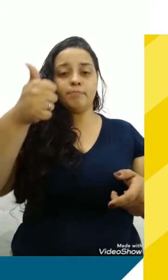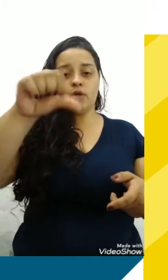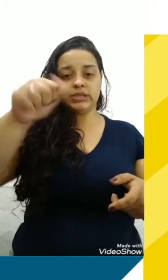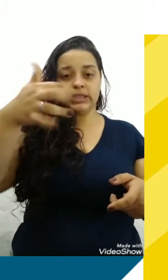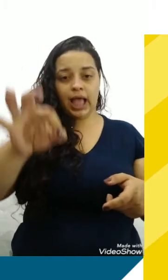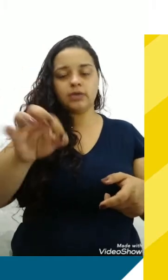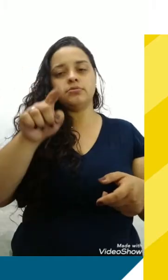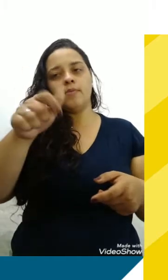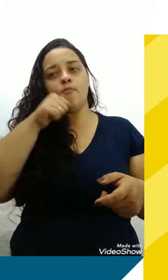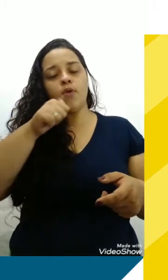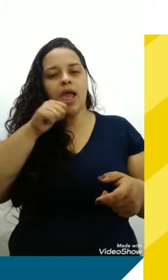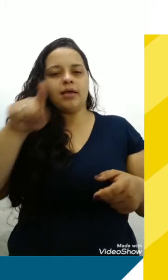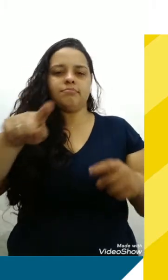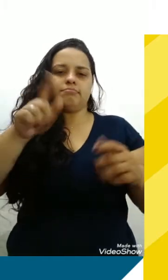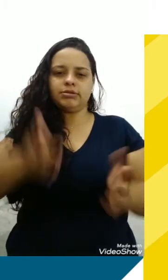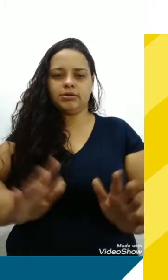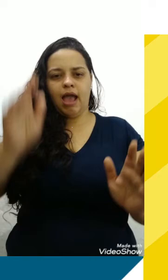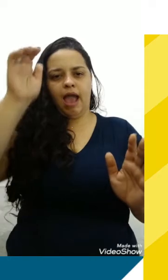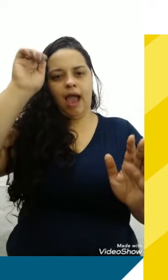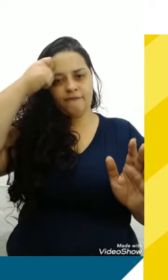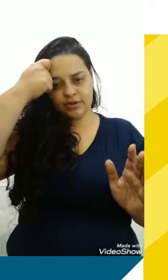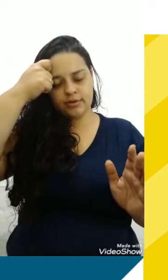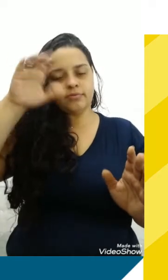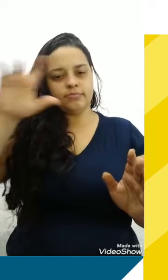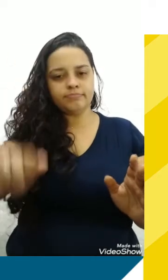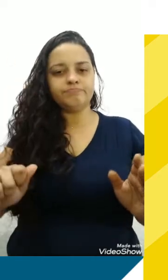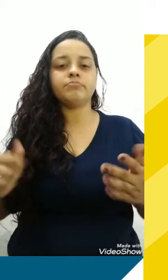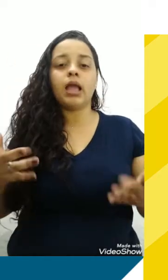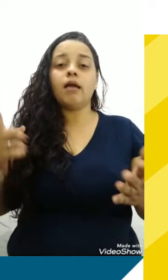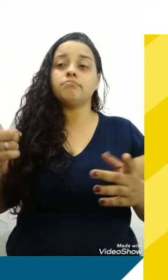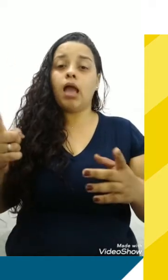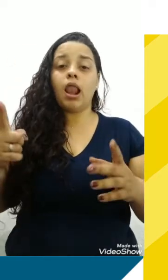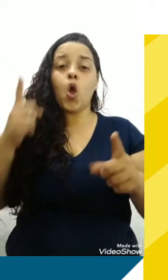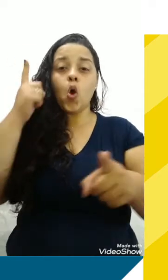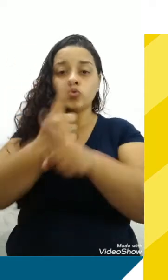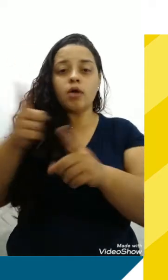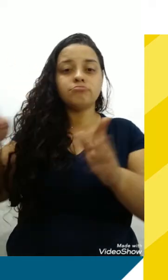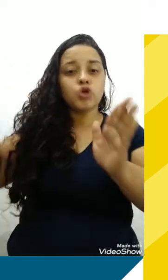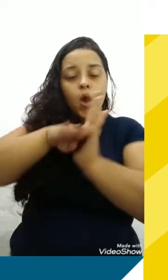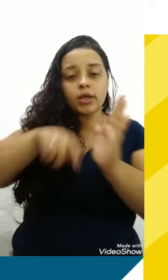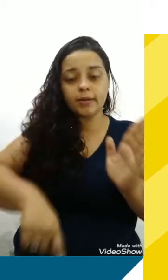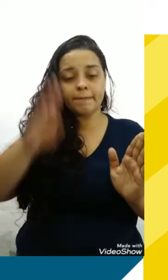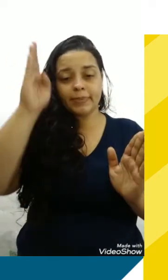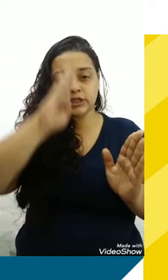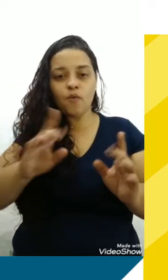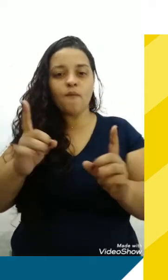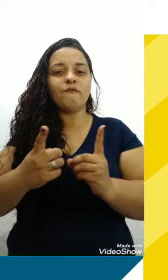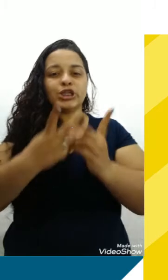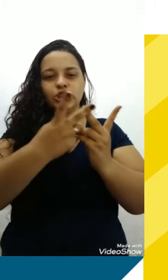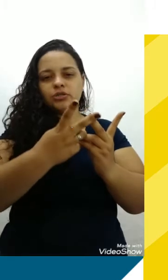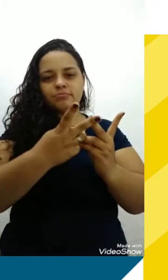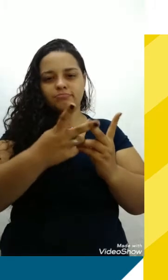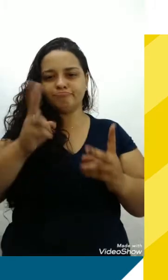Savalu, no reino de Daomé, em África. E ela foi capturada ainda criança, trazida ao Brasil e vendida como escravizada. O livro,